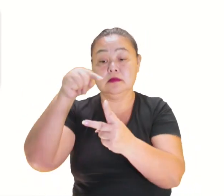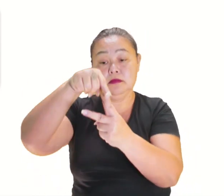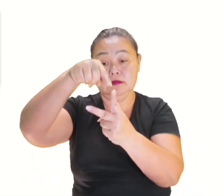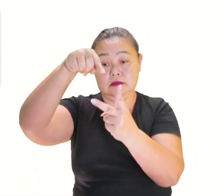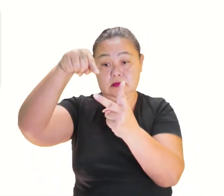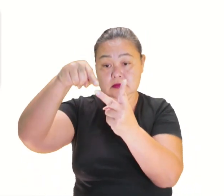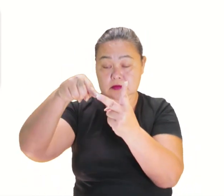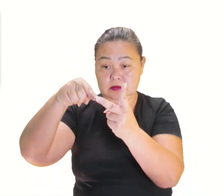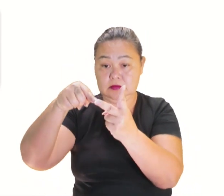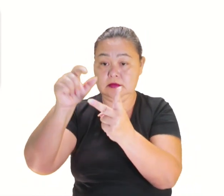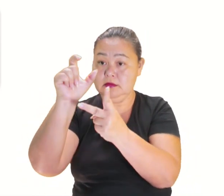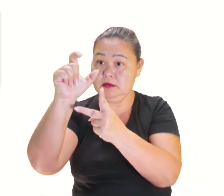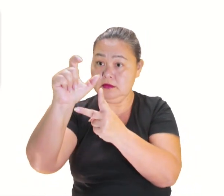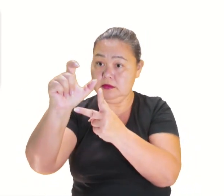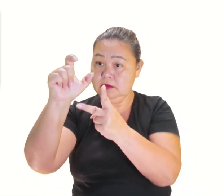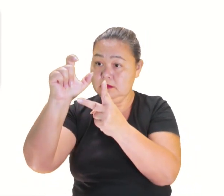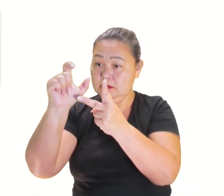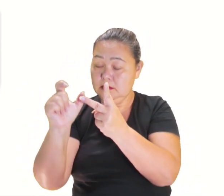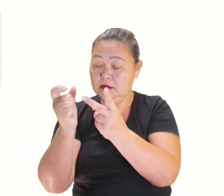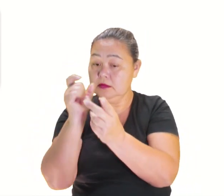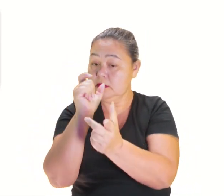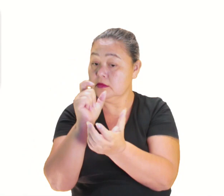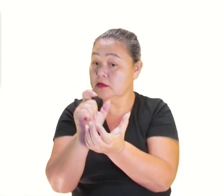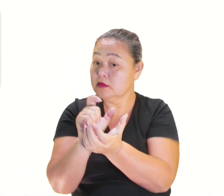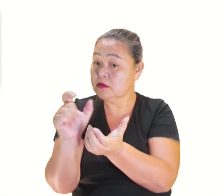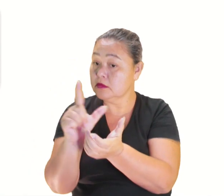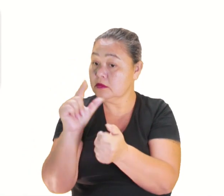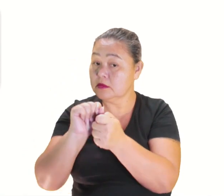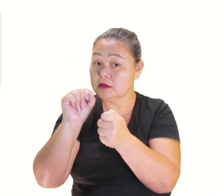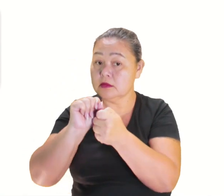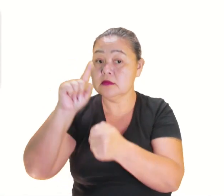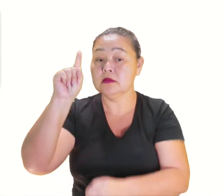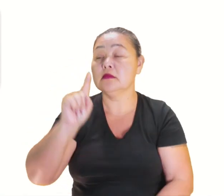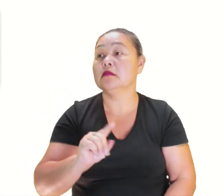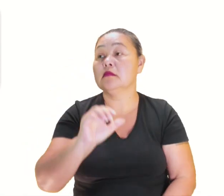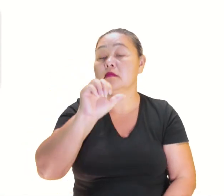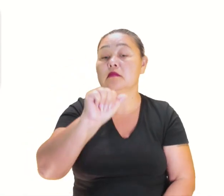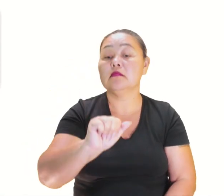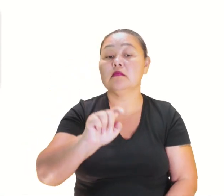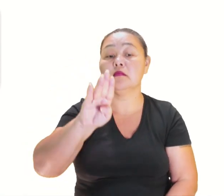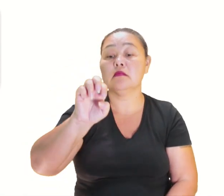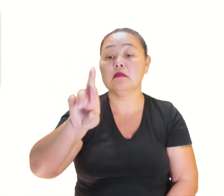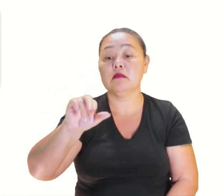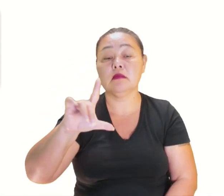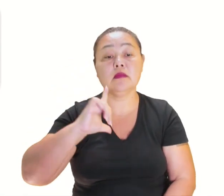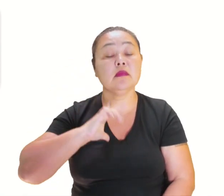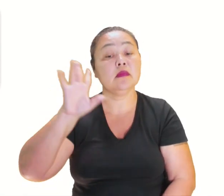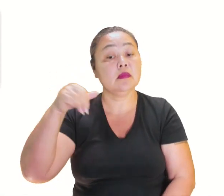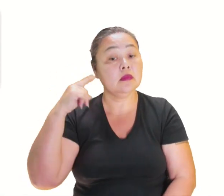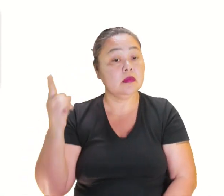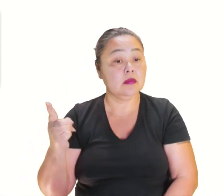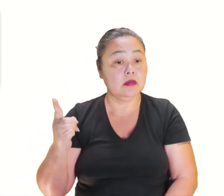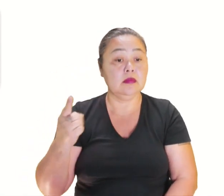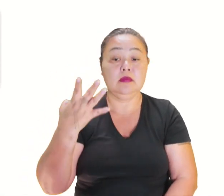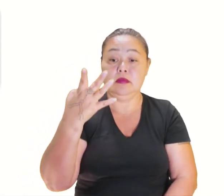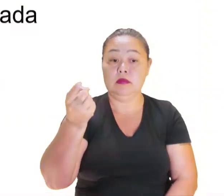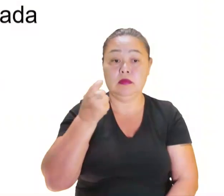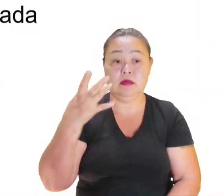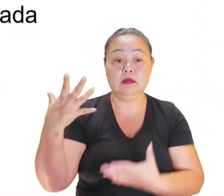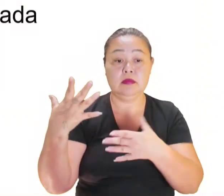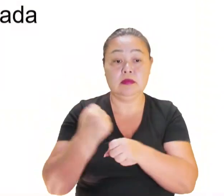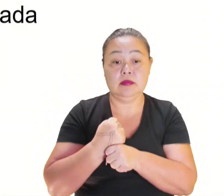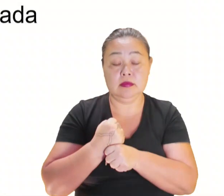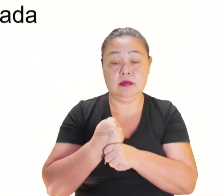por 2 termos algébricos. 2. E olha só que interessante. Lá nós vimos 4x. Aqui nós temos